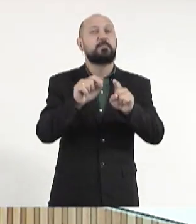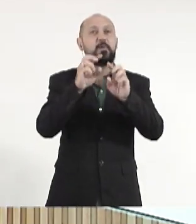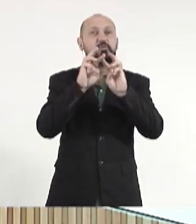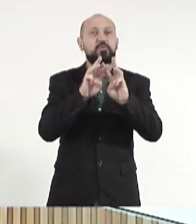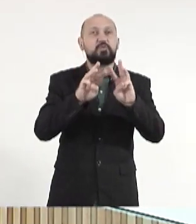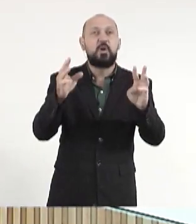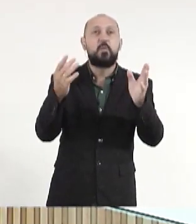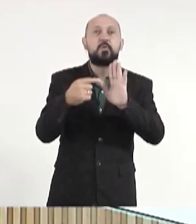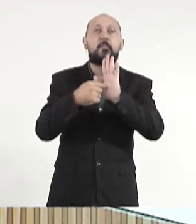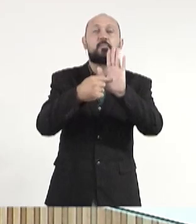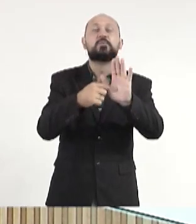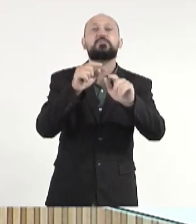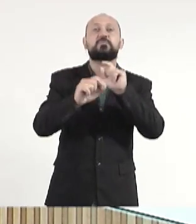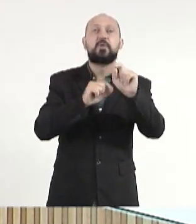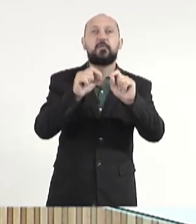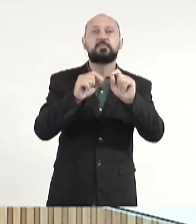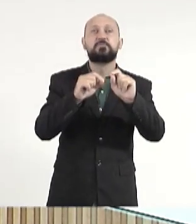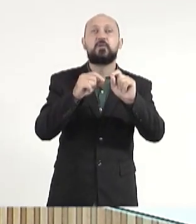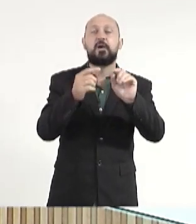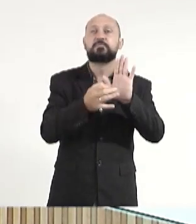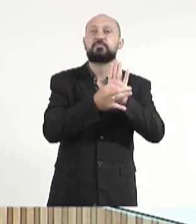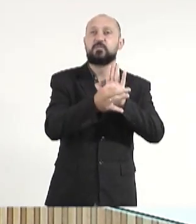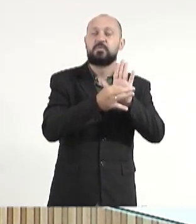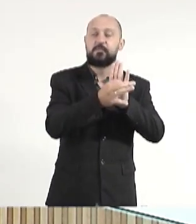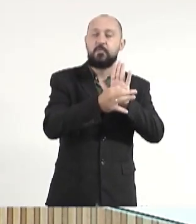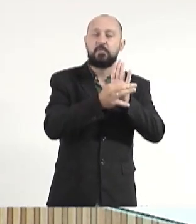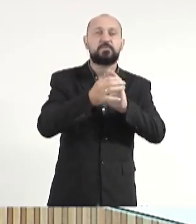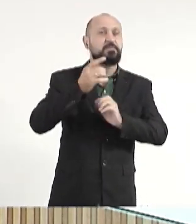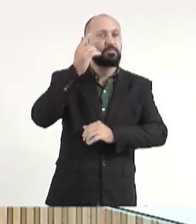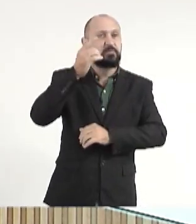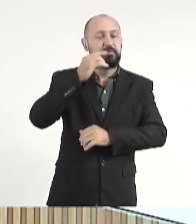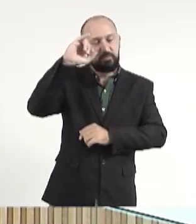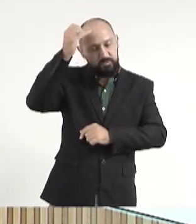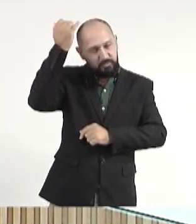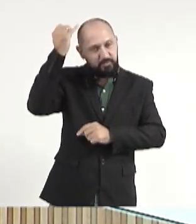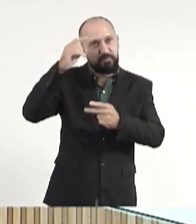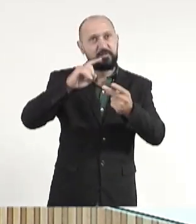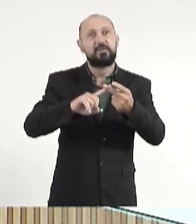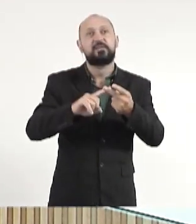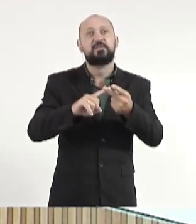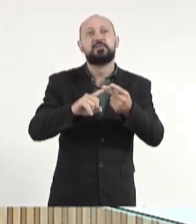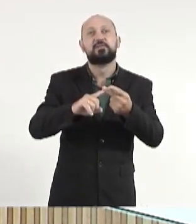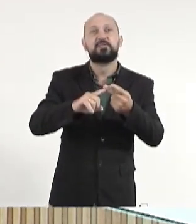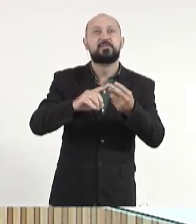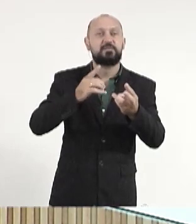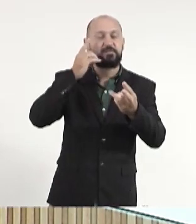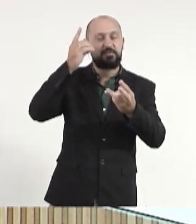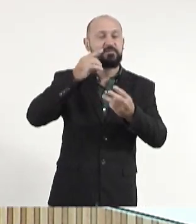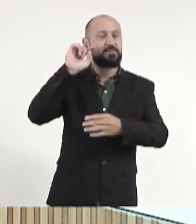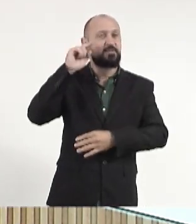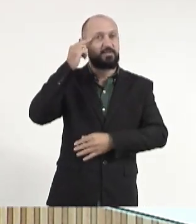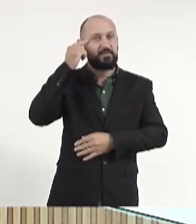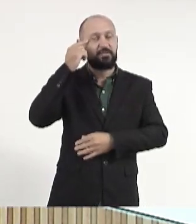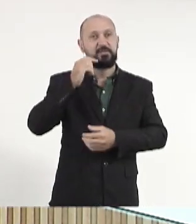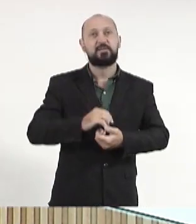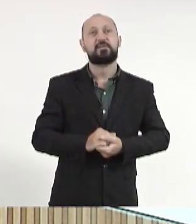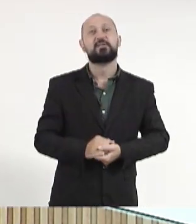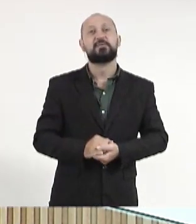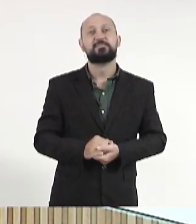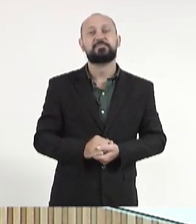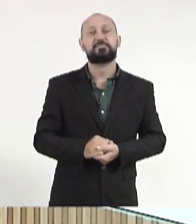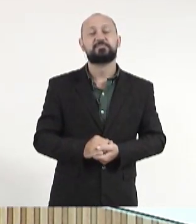desse assunto e, inclusive, sugerir ao governo federal, ao Congresso Nacional, uma ampliação desse prazo que, como eu disse, se encerra em